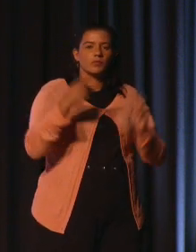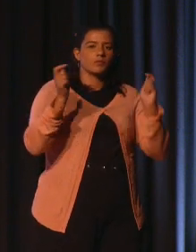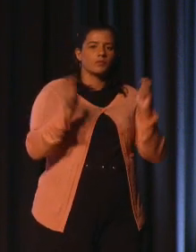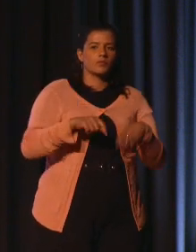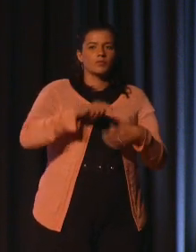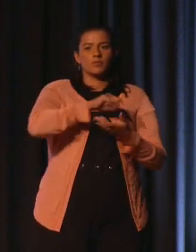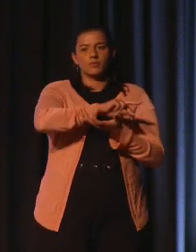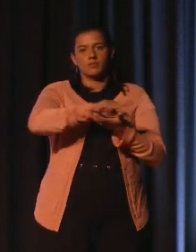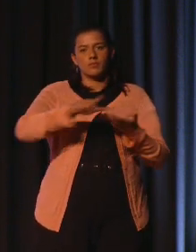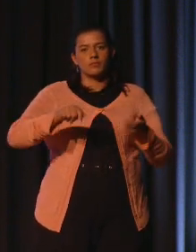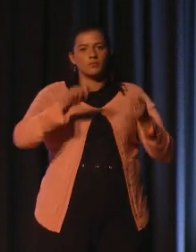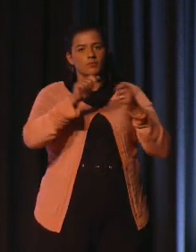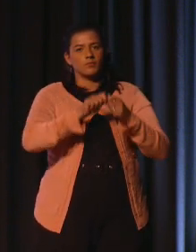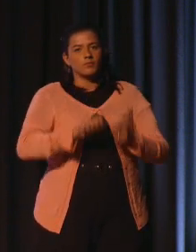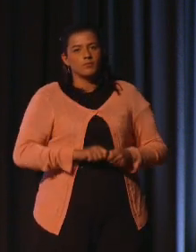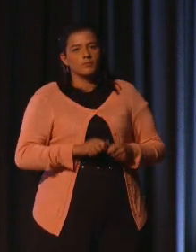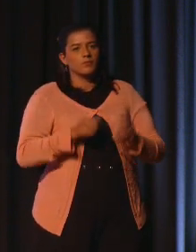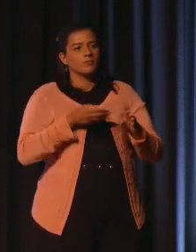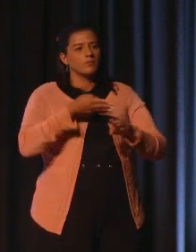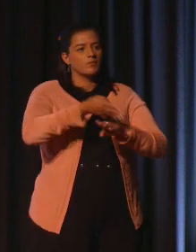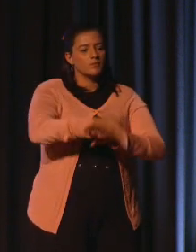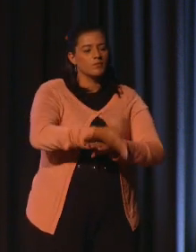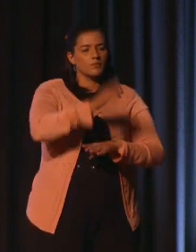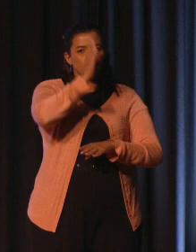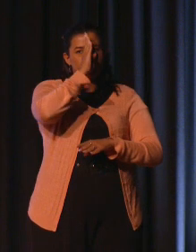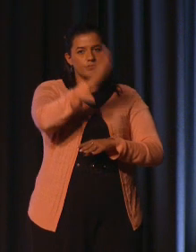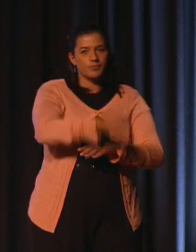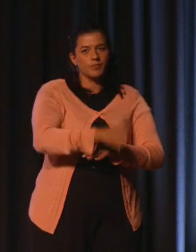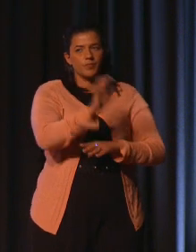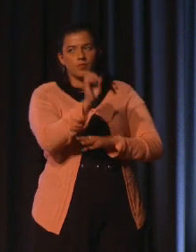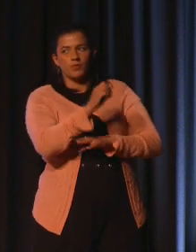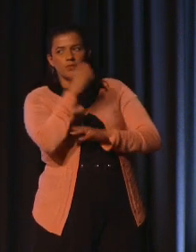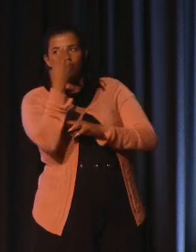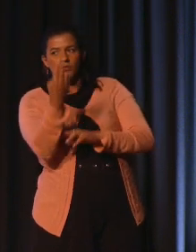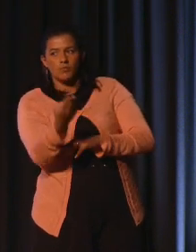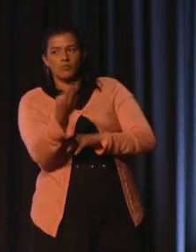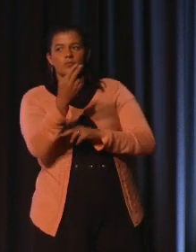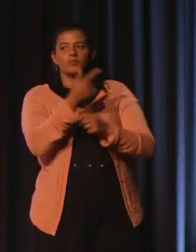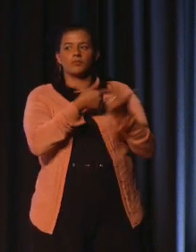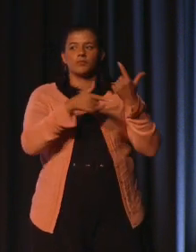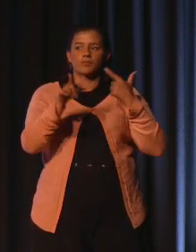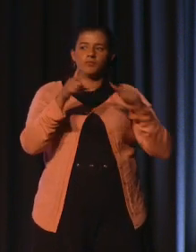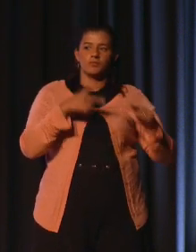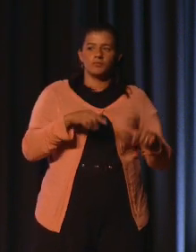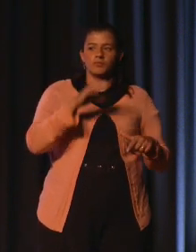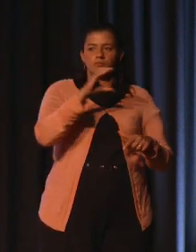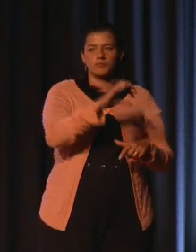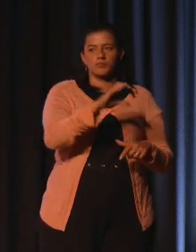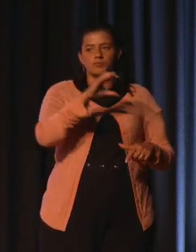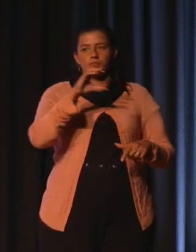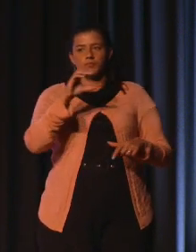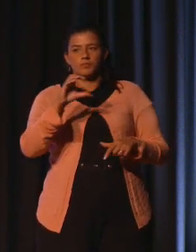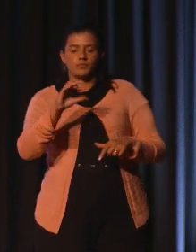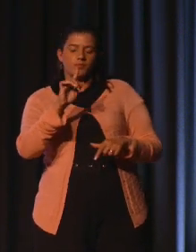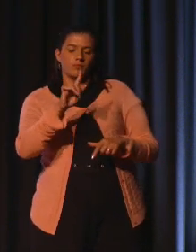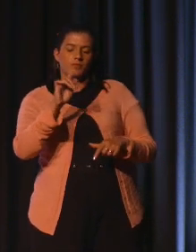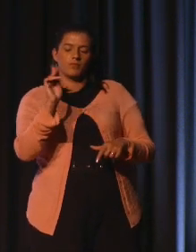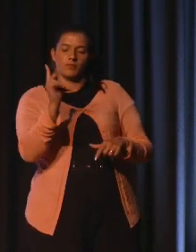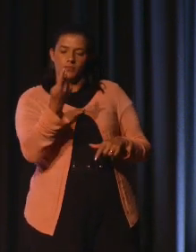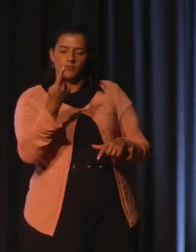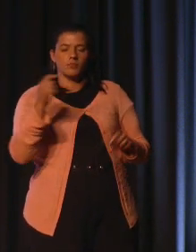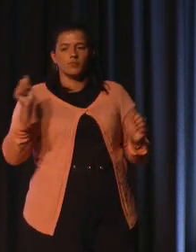né? Isso a gente tanto vai poder atuar diretamente ou indiretamente lá com a CGSH, com o Ministério da